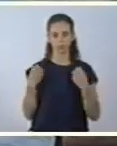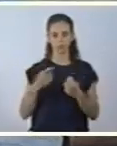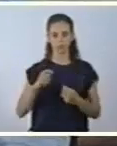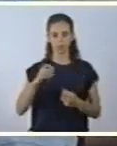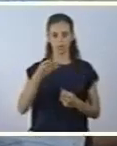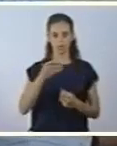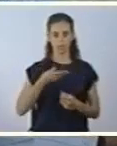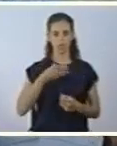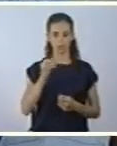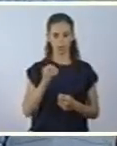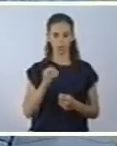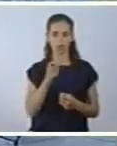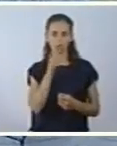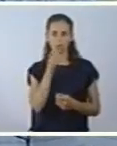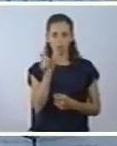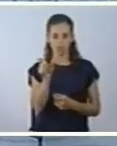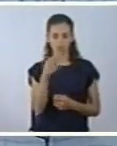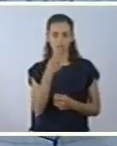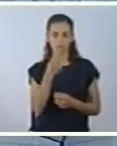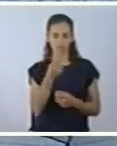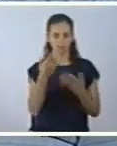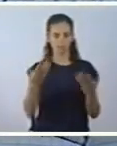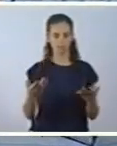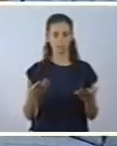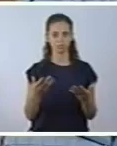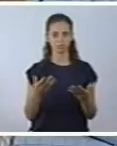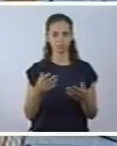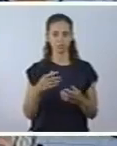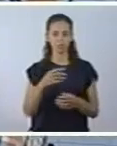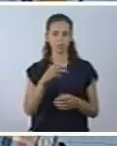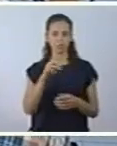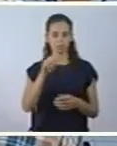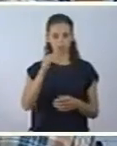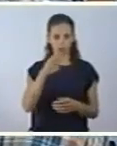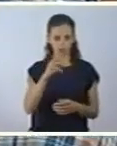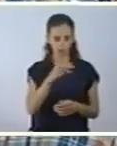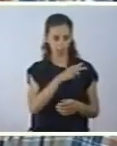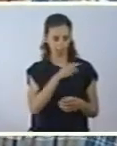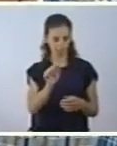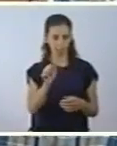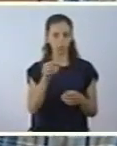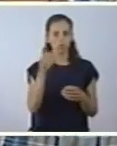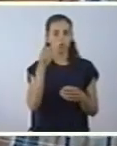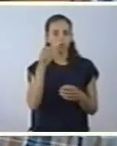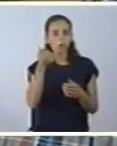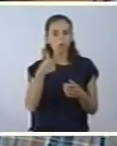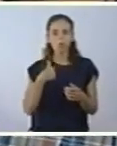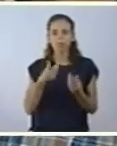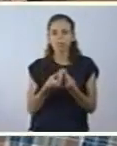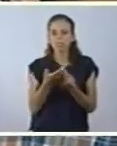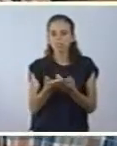Pedro toma a palavra e diz: Mestre, como é bom estarmos